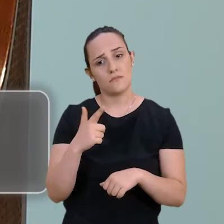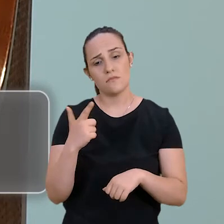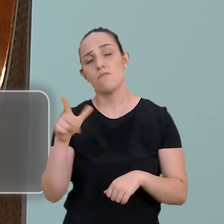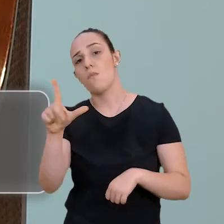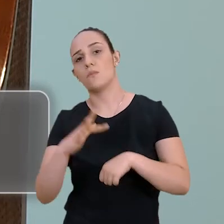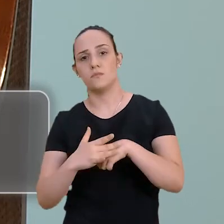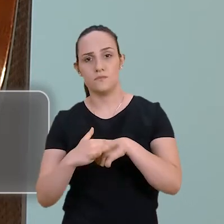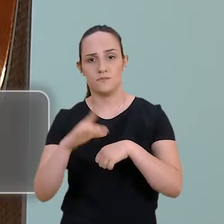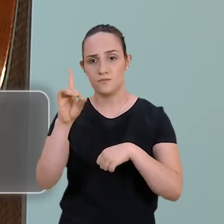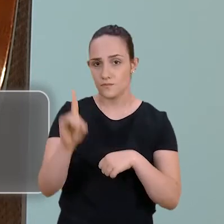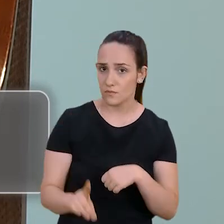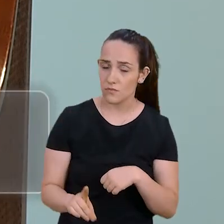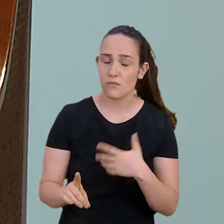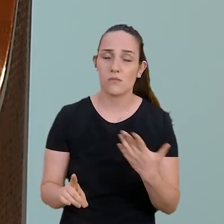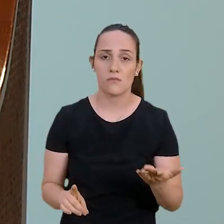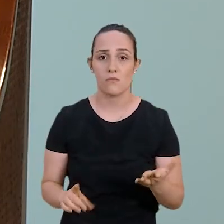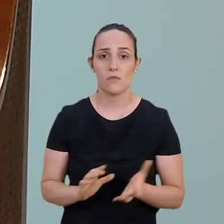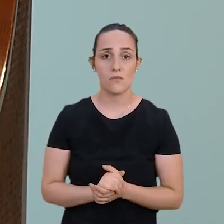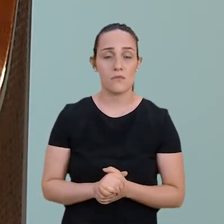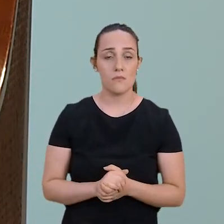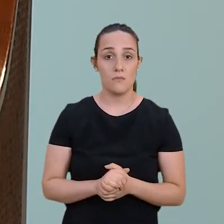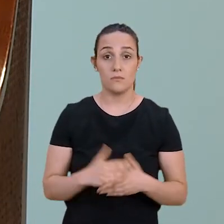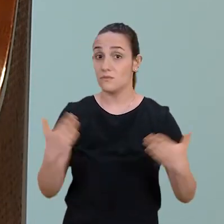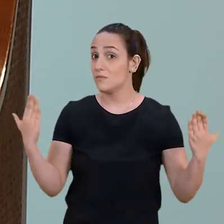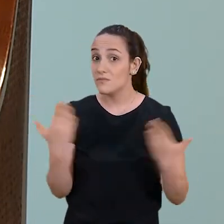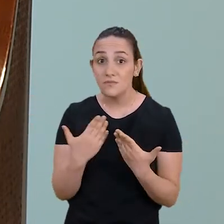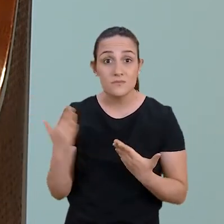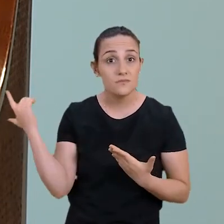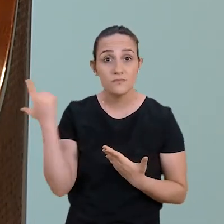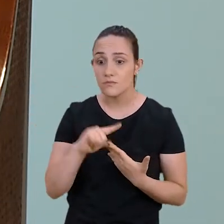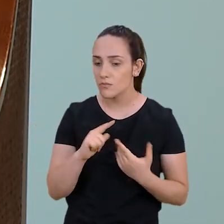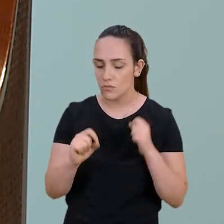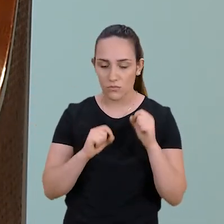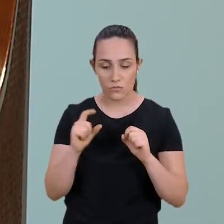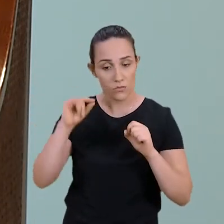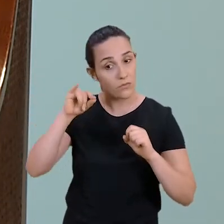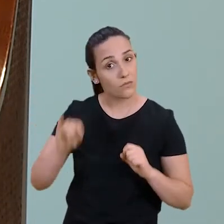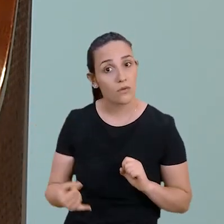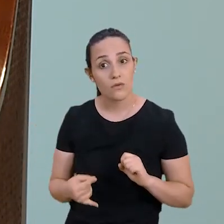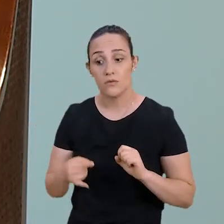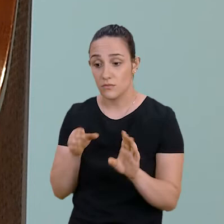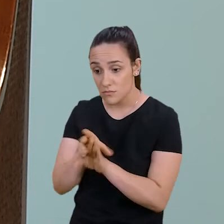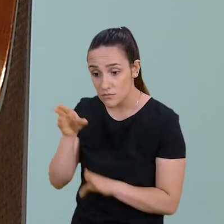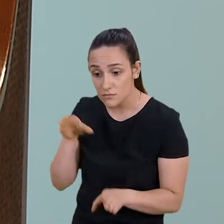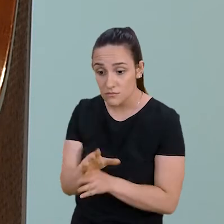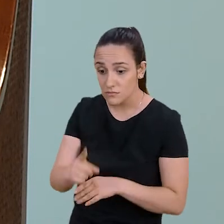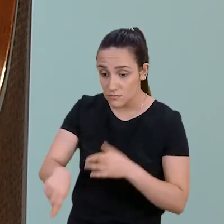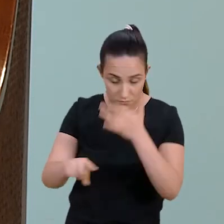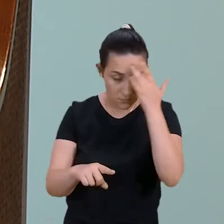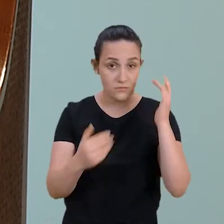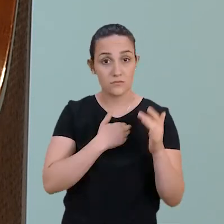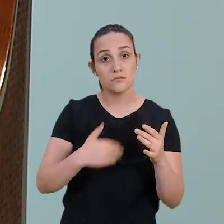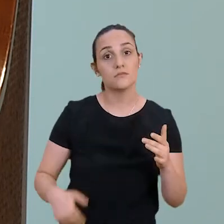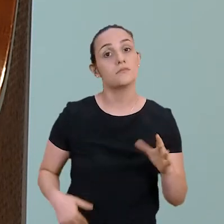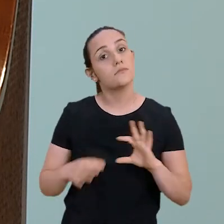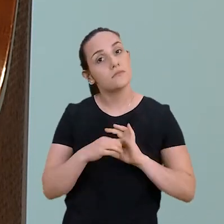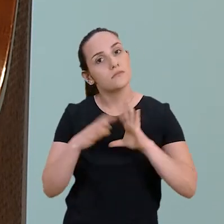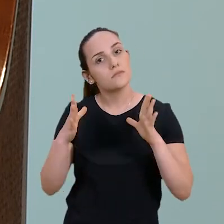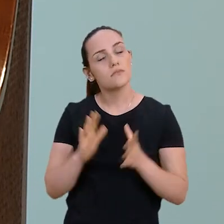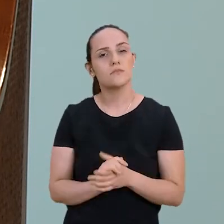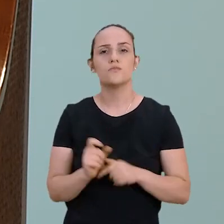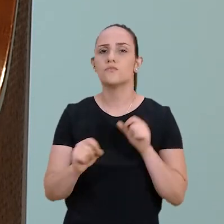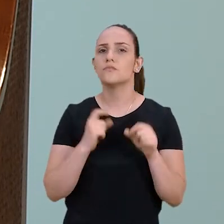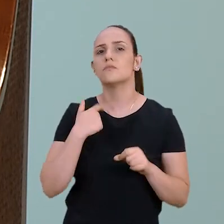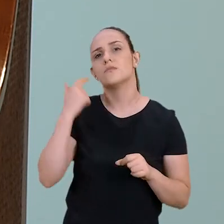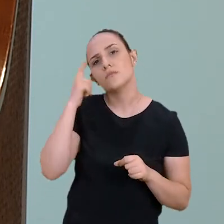outras deficiências, e com isso nós estamos tendo essa abertura do poder público, porque eu acho que, na verdade, eu sempre encaro assim a